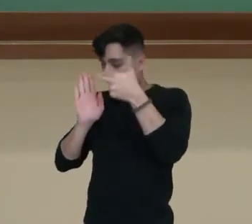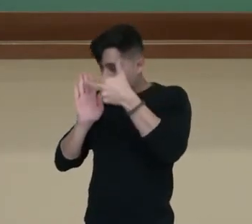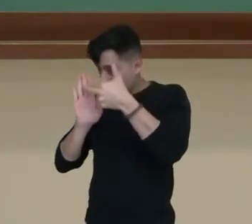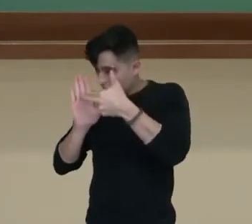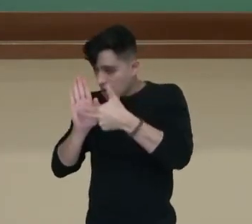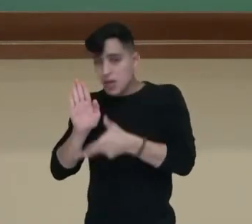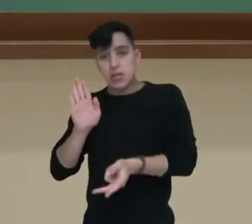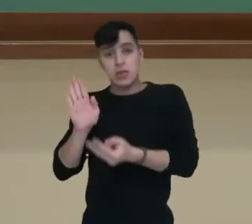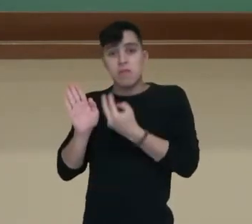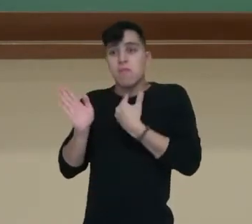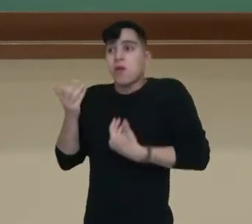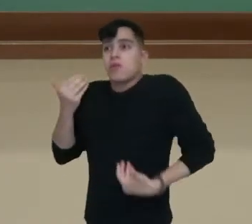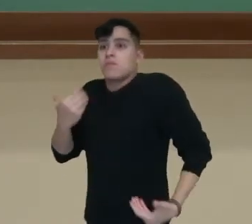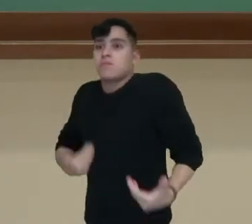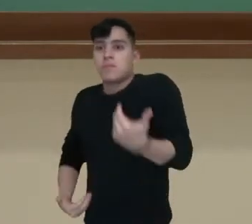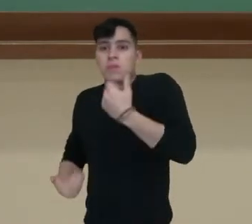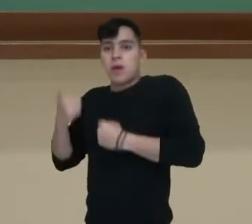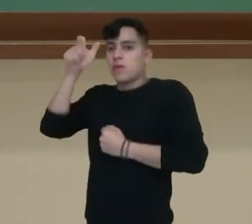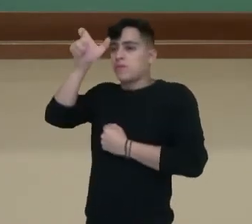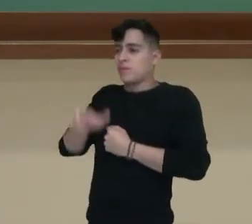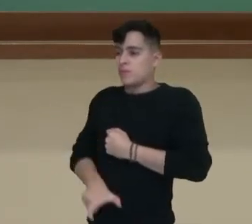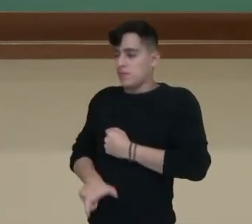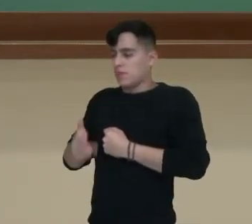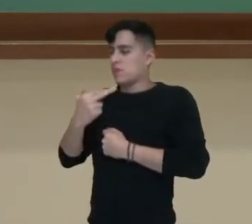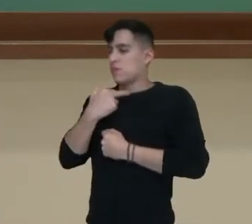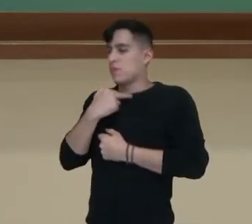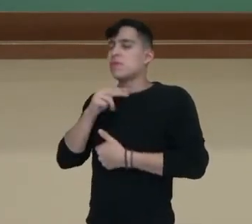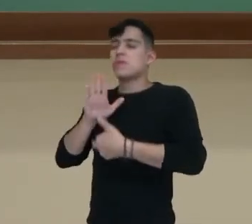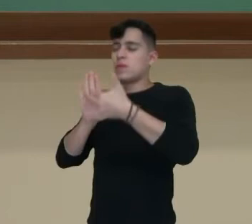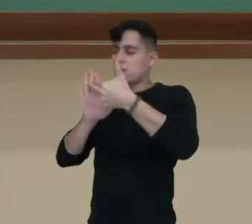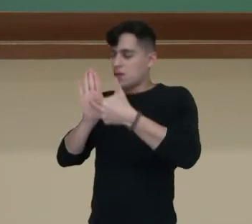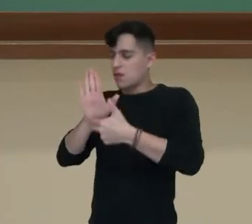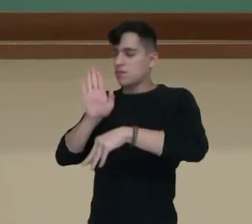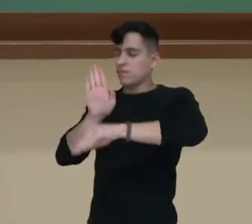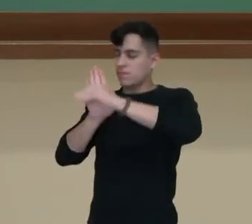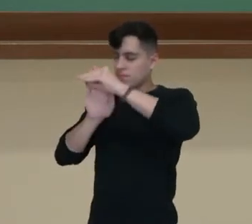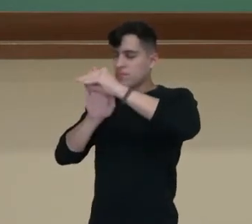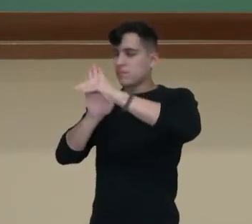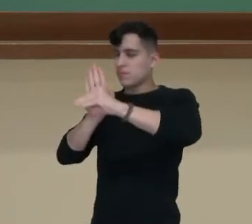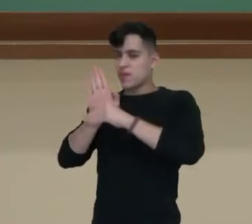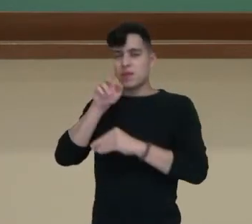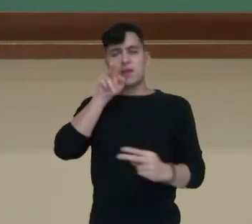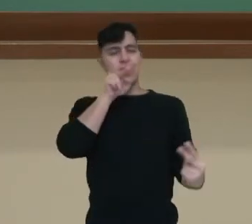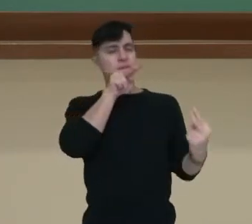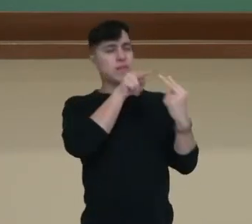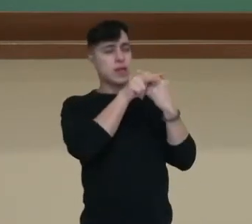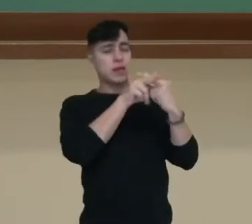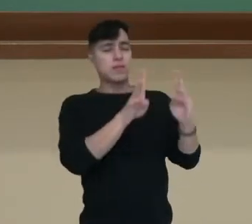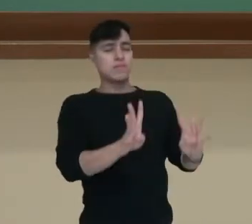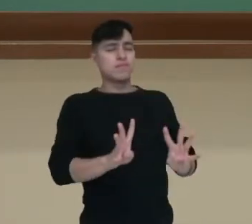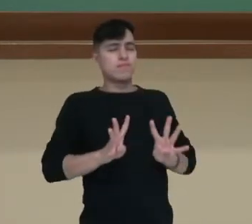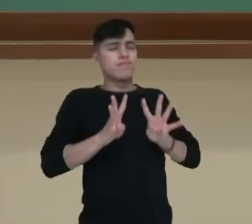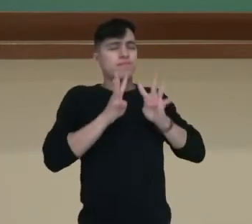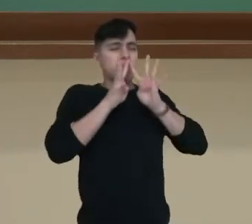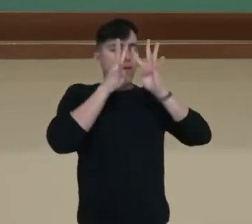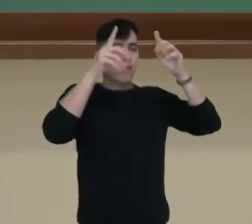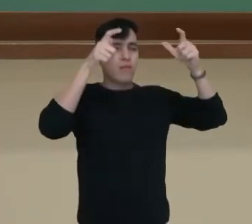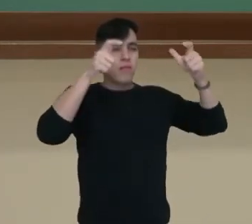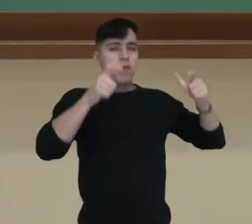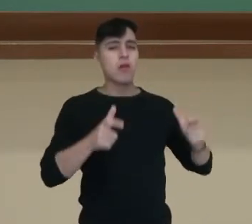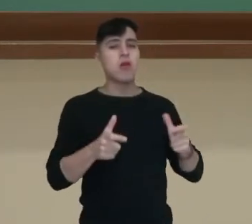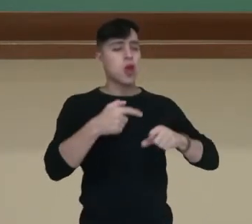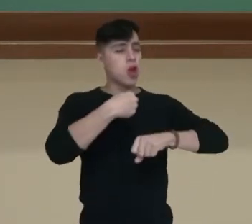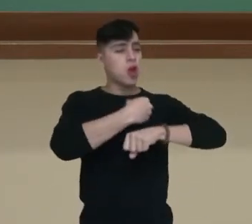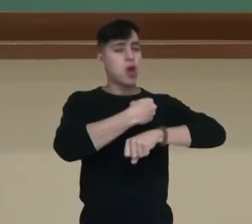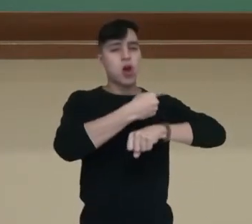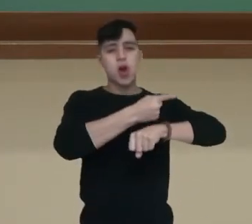pode machucar o adversário. Então, uma luta ela tem regras pré-definidas. A briga não, a briga acontece em qualquer lugar, em qualquer